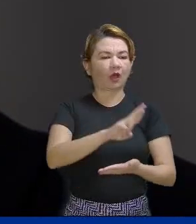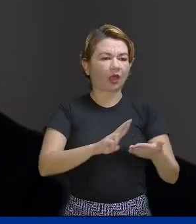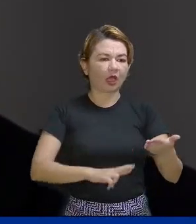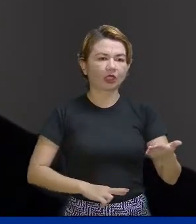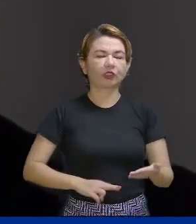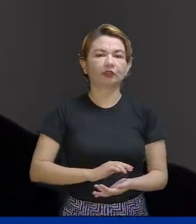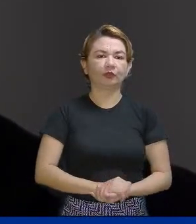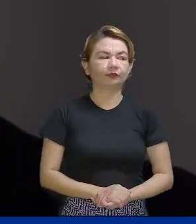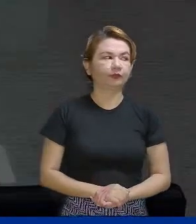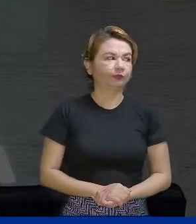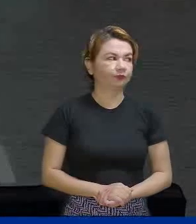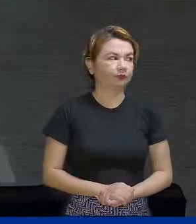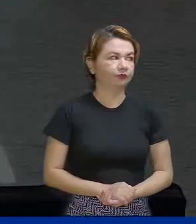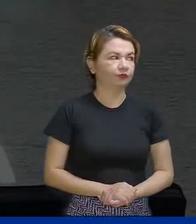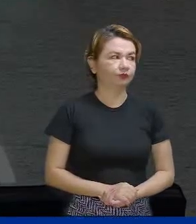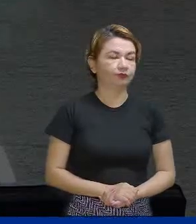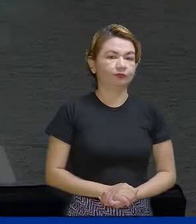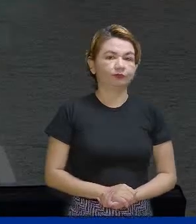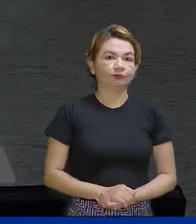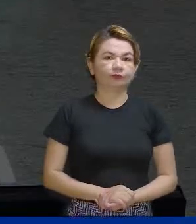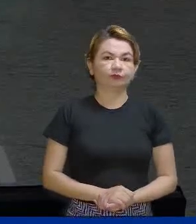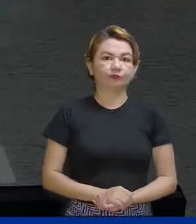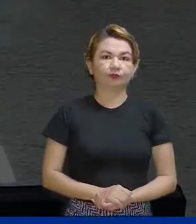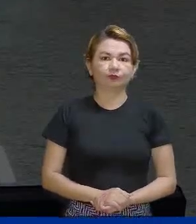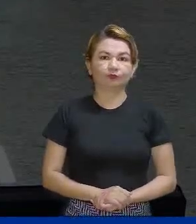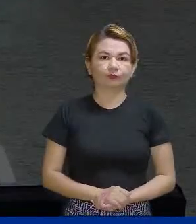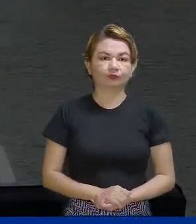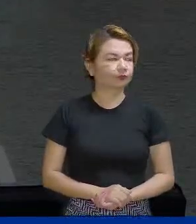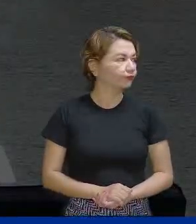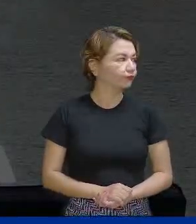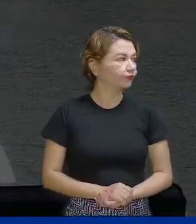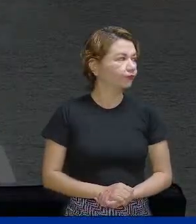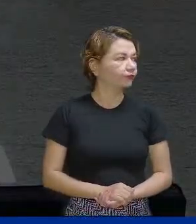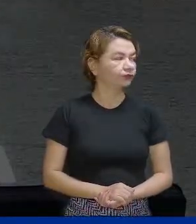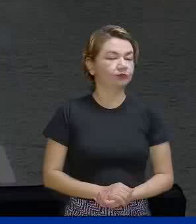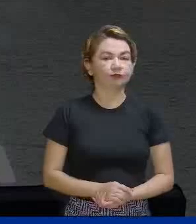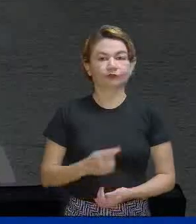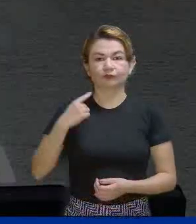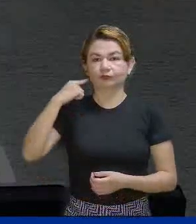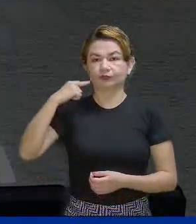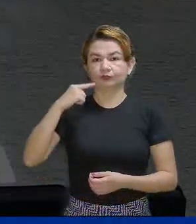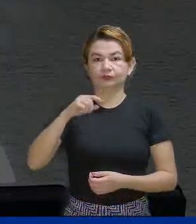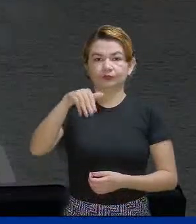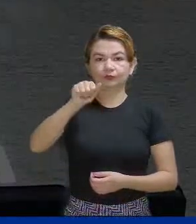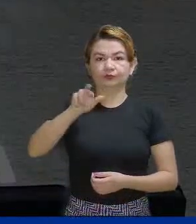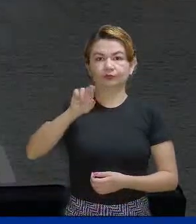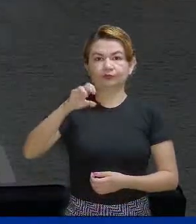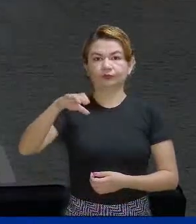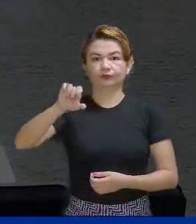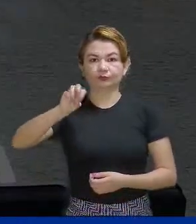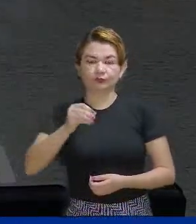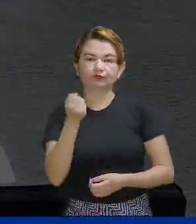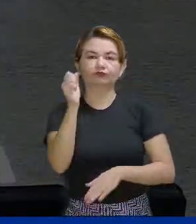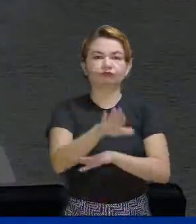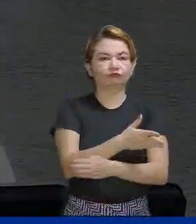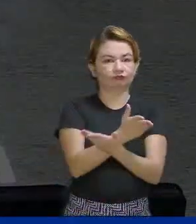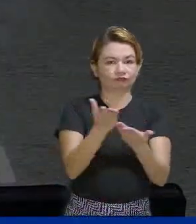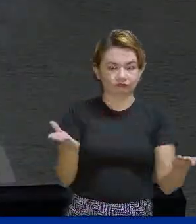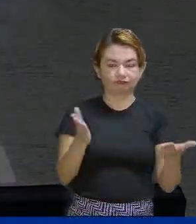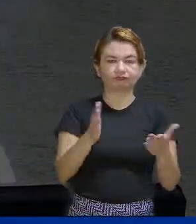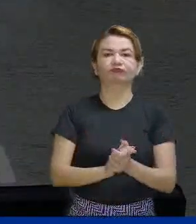presidente. Marcelo, pelo prazo, tempo regimental. Boa tarde a todos,